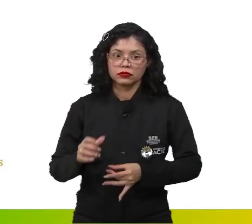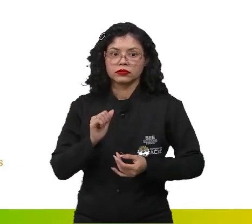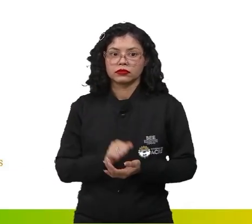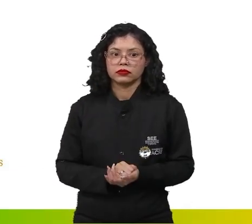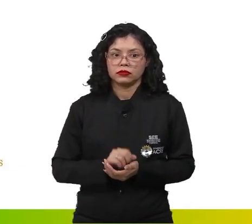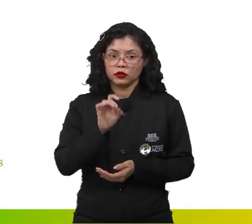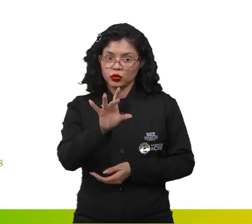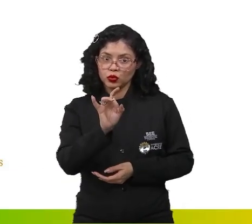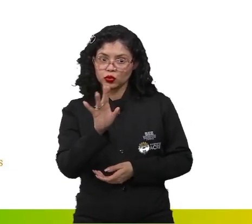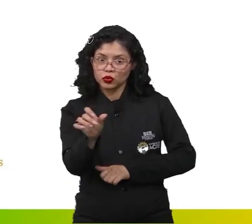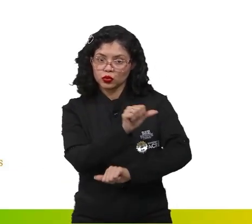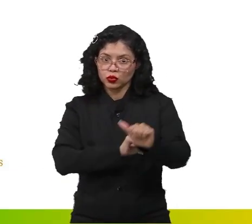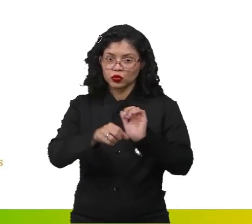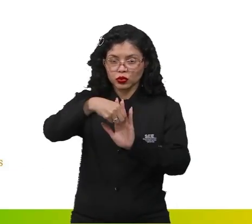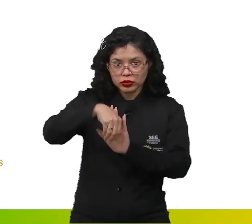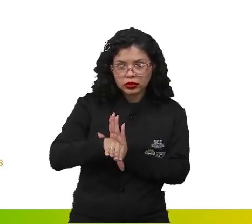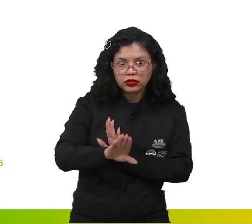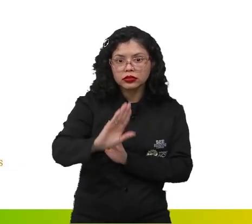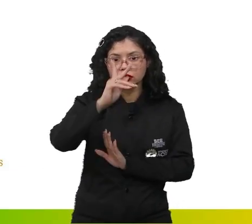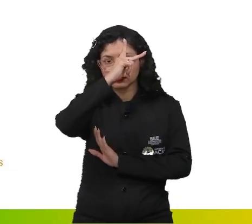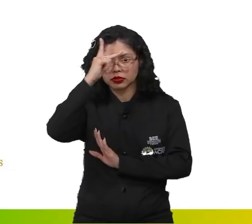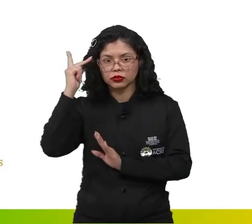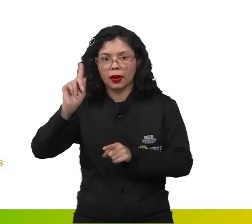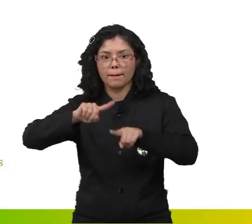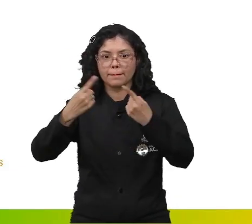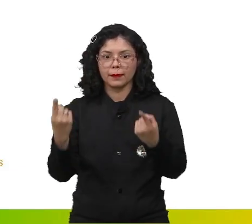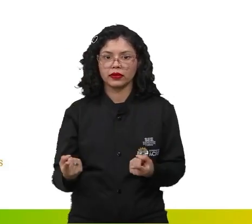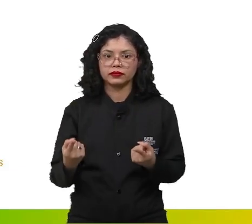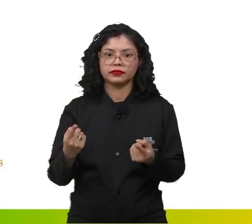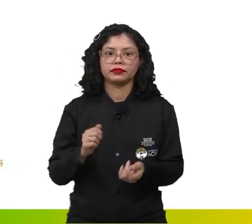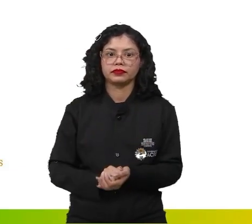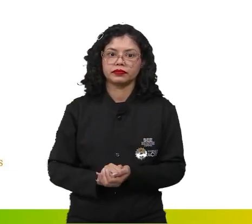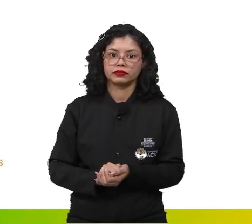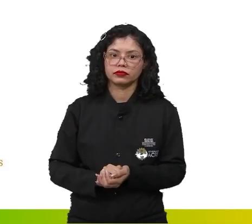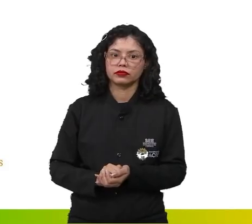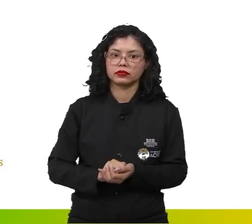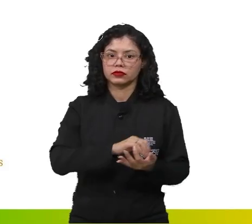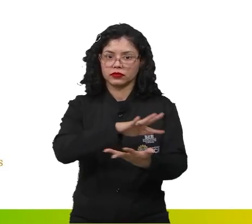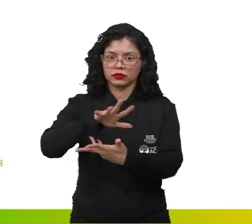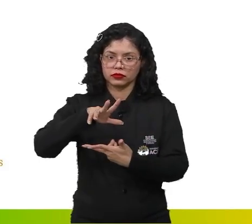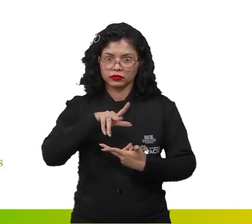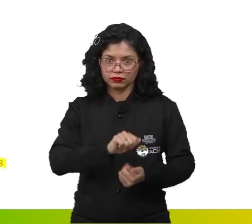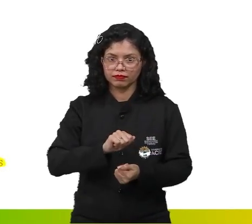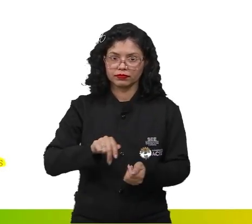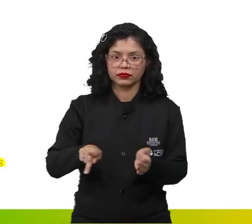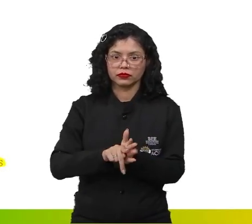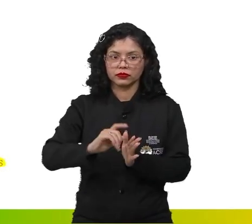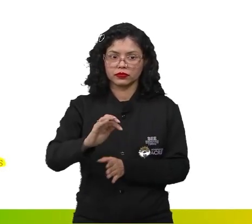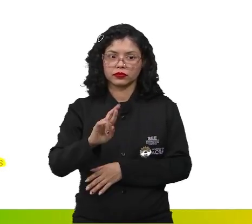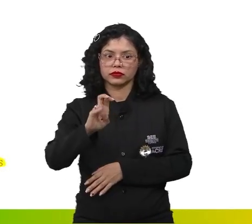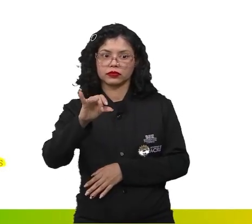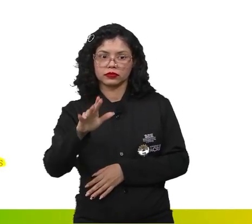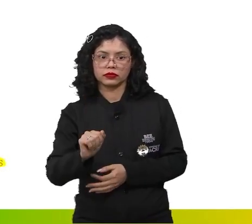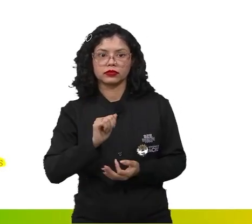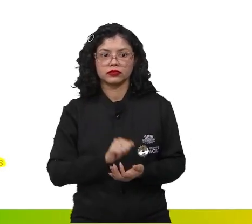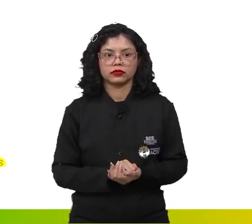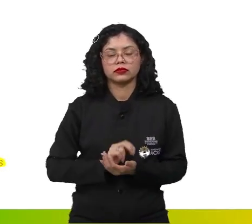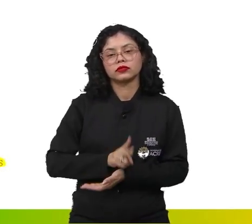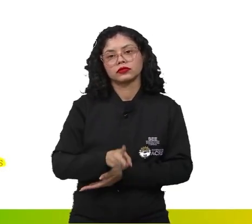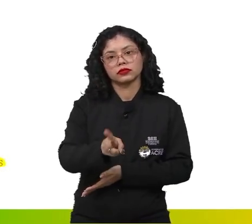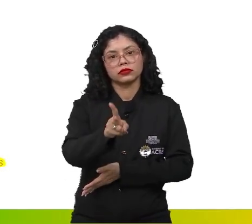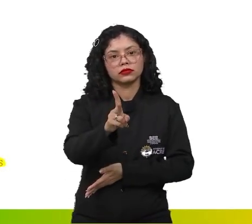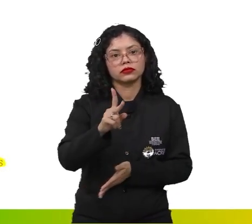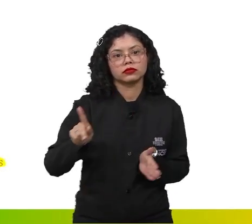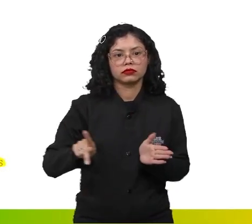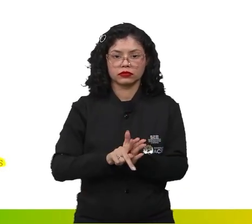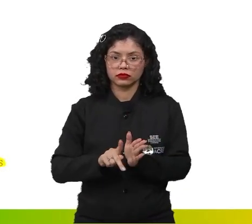foi apenas uma transferência de pessoas, mas uma reconfiguração global que deixou cicatrizes